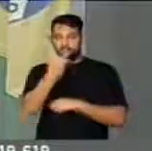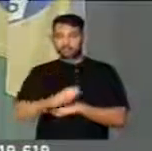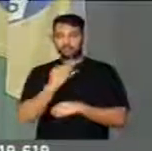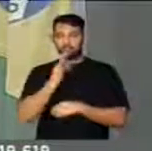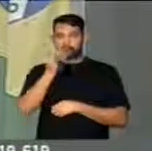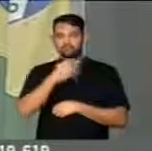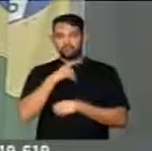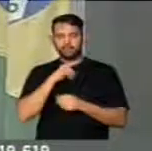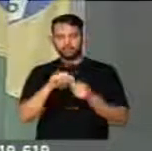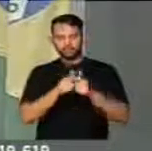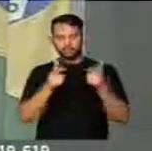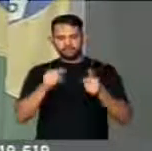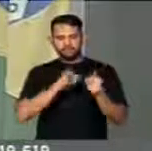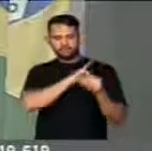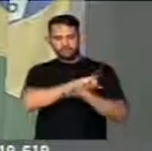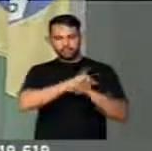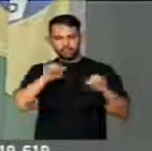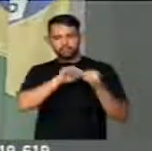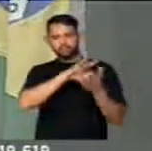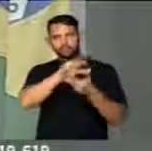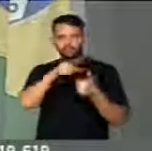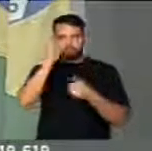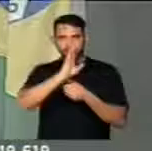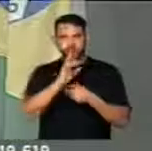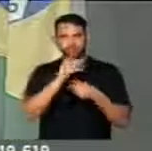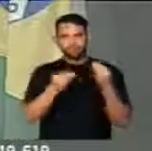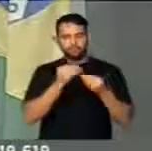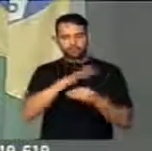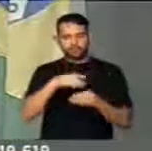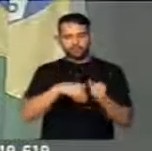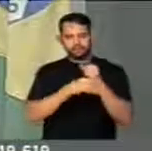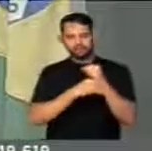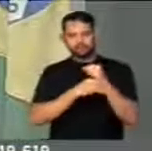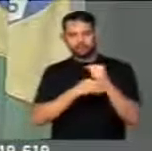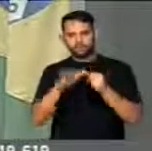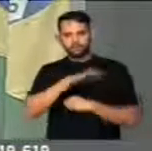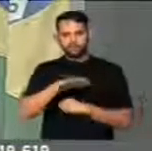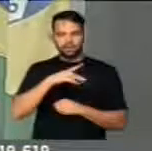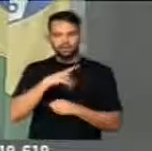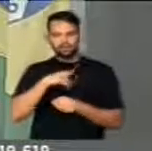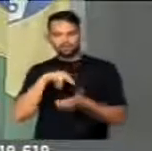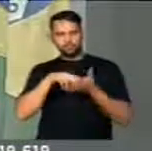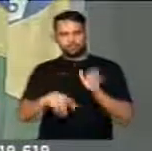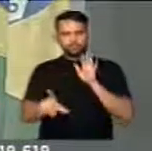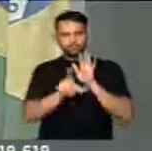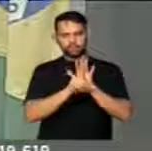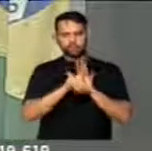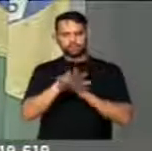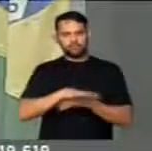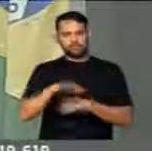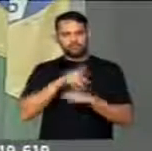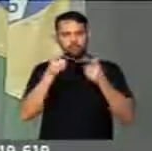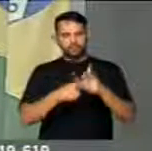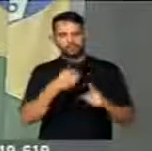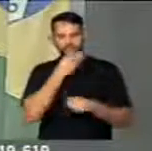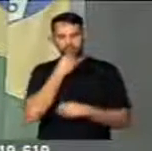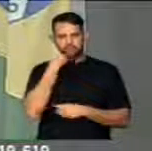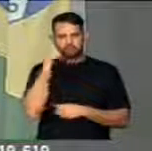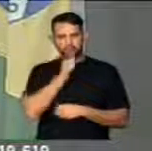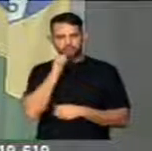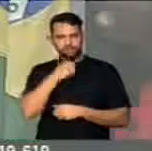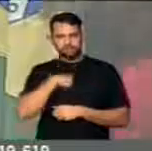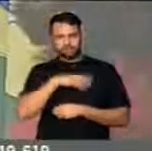República, para proteger não só o povo do Rio de Janeiro, aqueles que nos visitam, mas também as Olimpíadas,